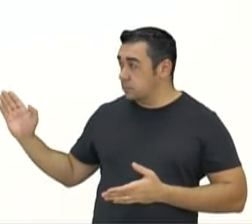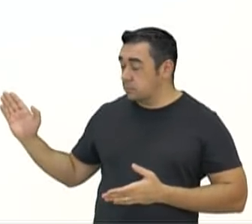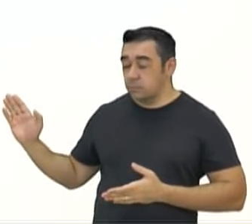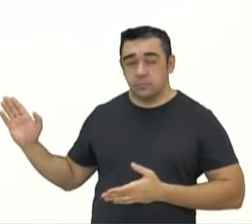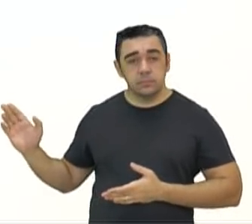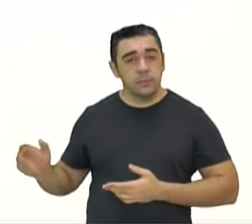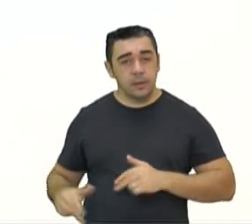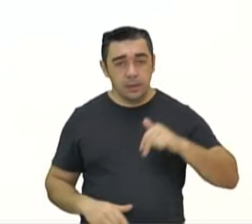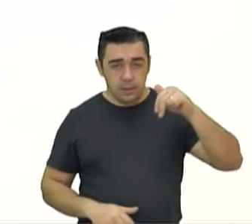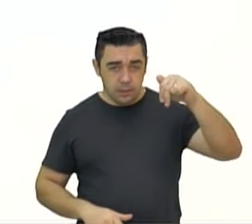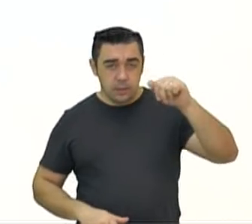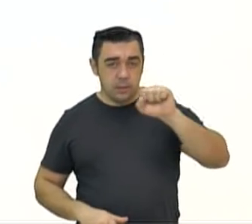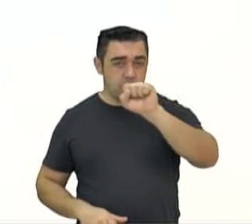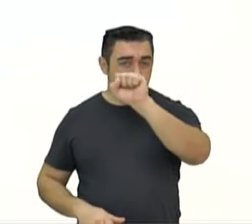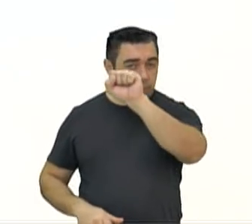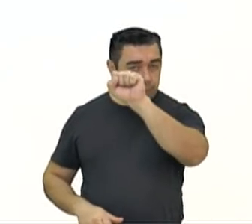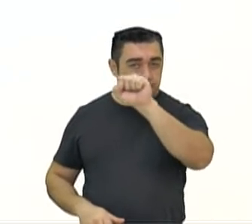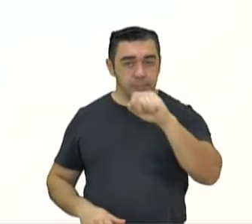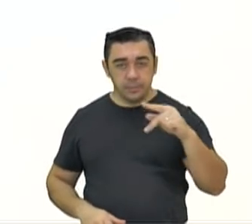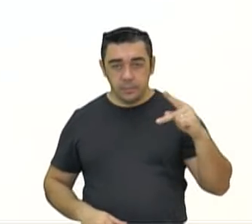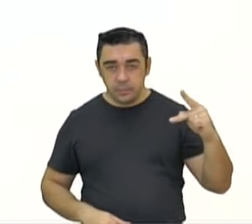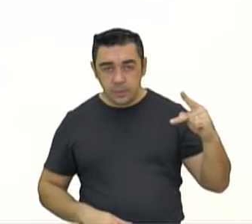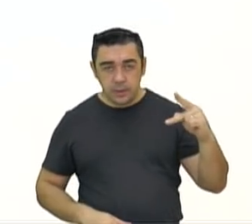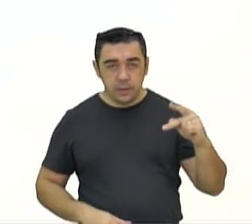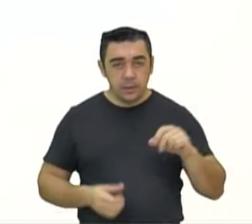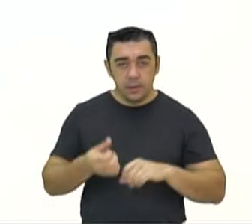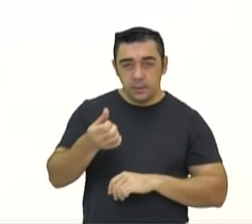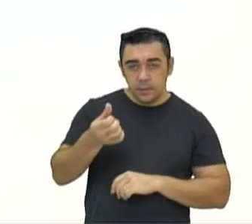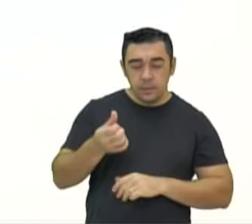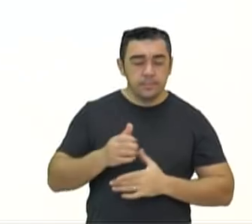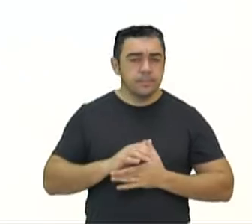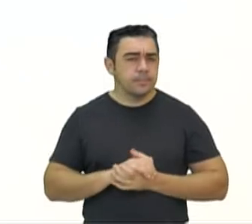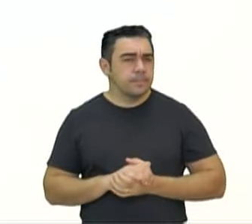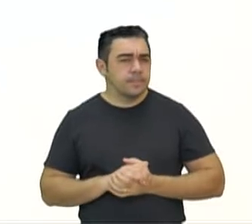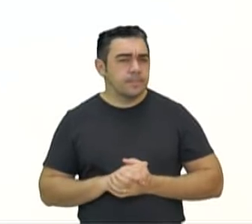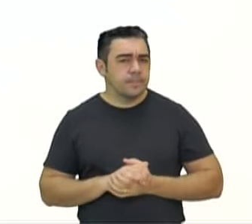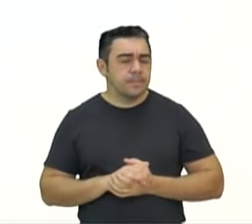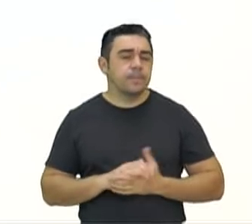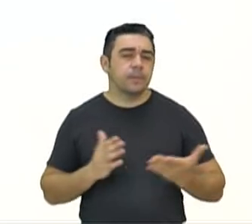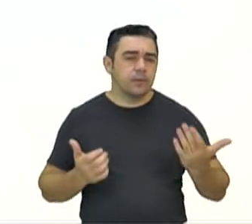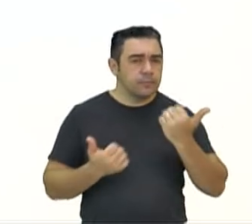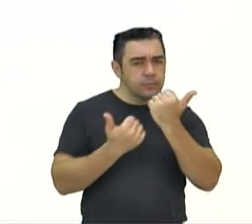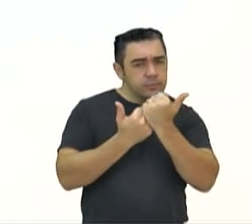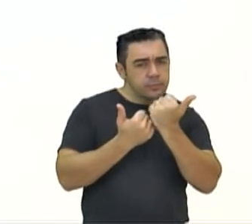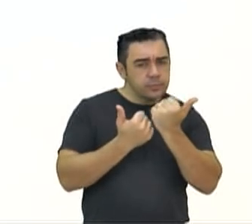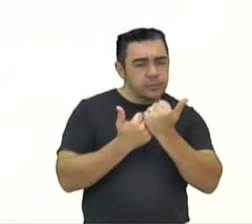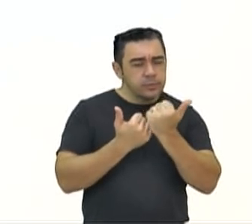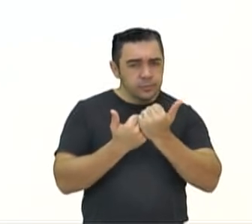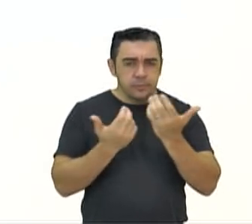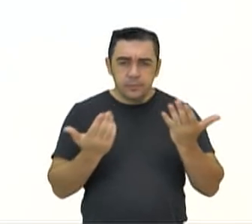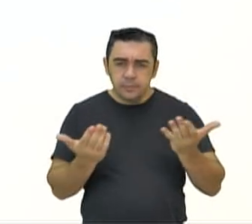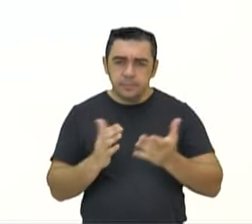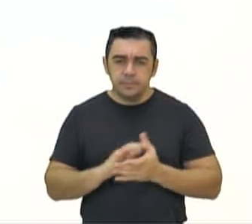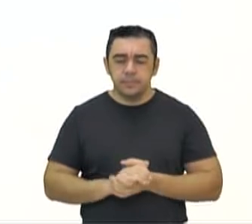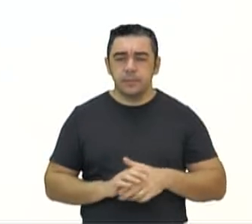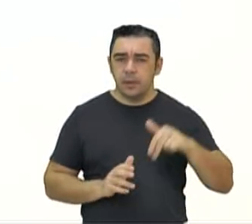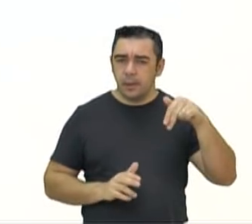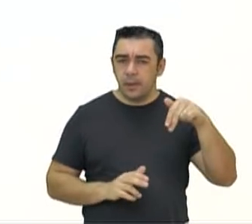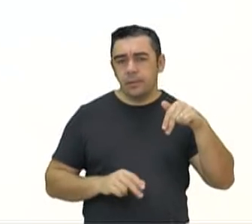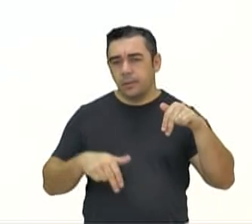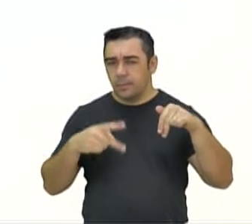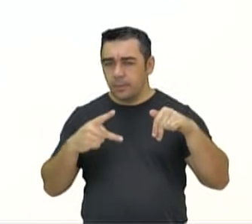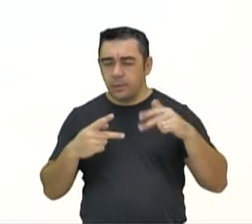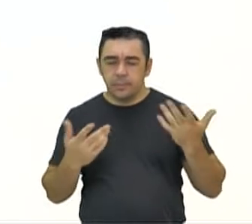n é 8 e nosso p é 6. Então, no lugar do n eu vou pôr 8 e no lugar do p eu vou